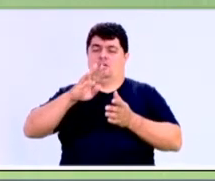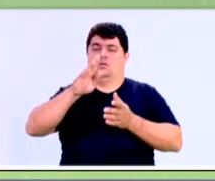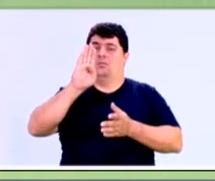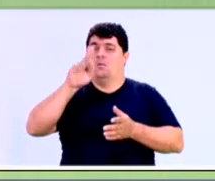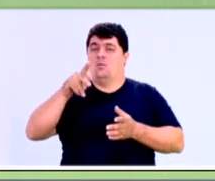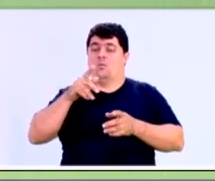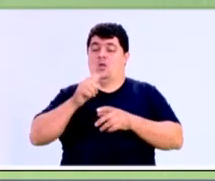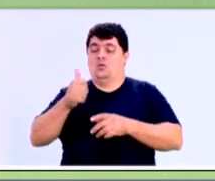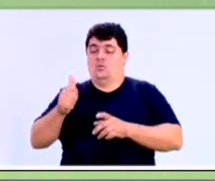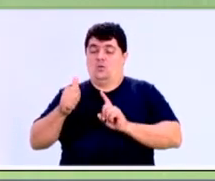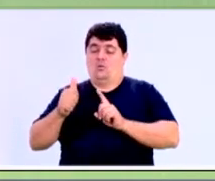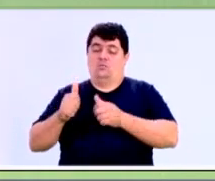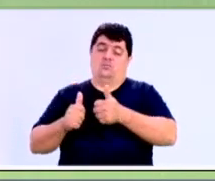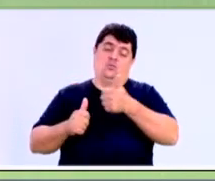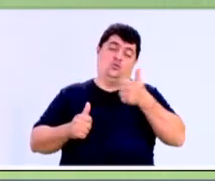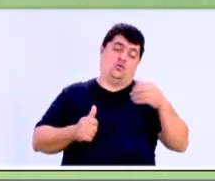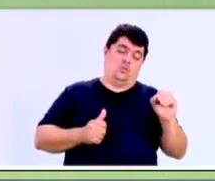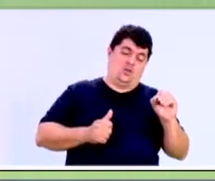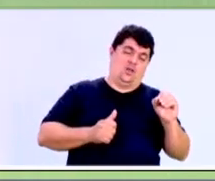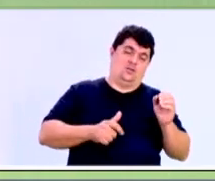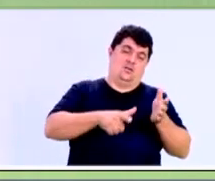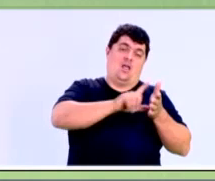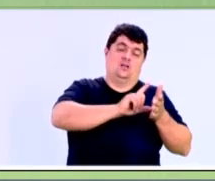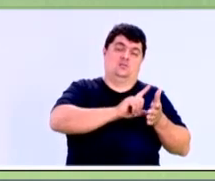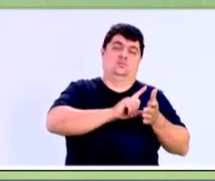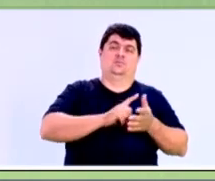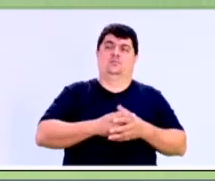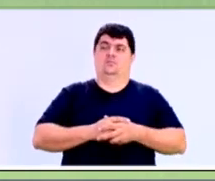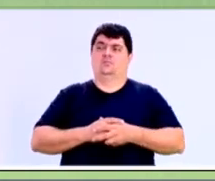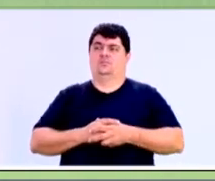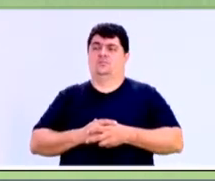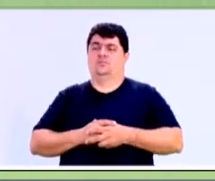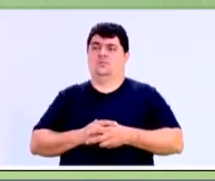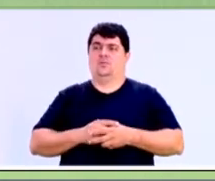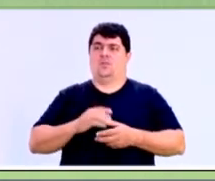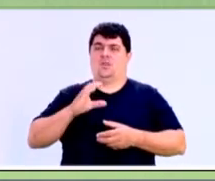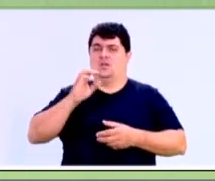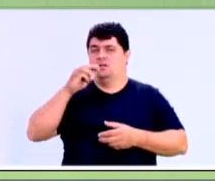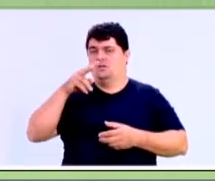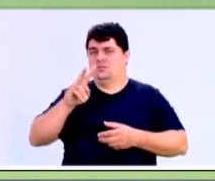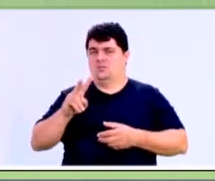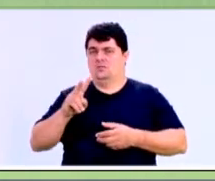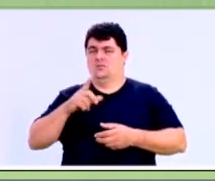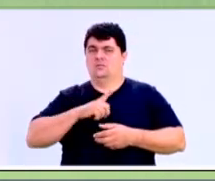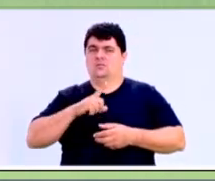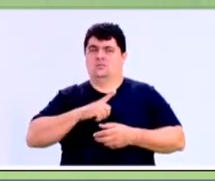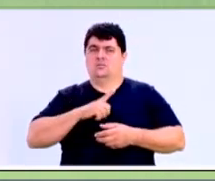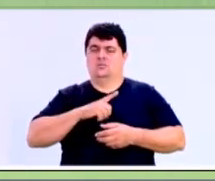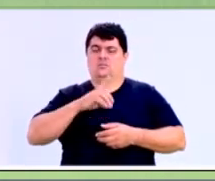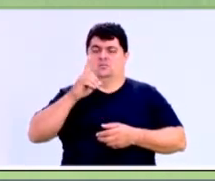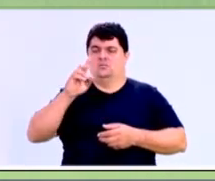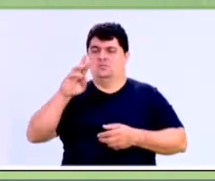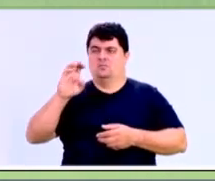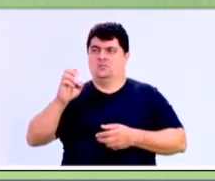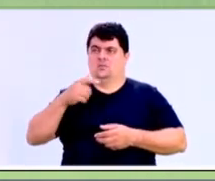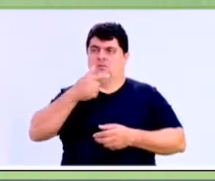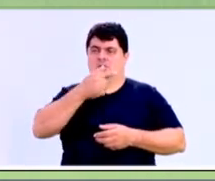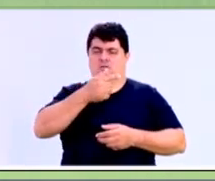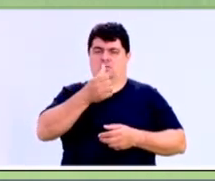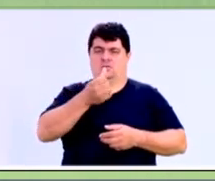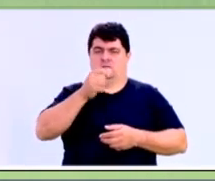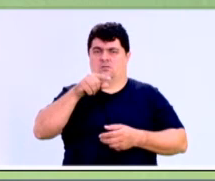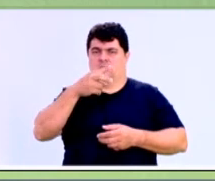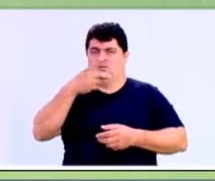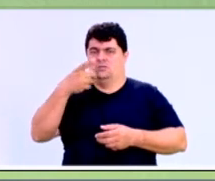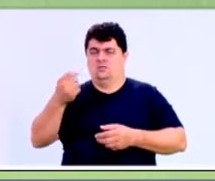mas não de 2011, do ano anterior. Então eu tenho CMV que foi pego lá da DRE,